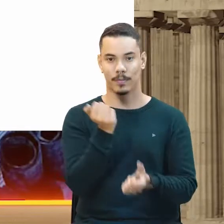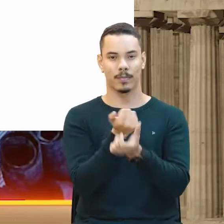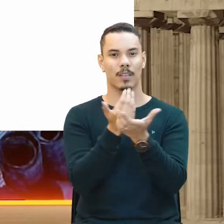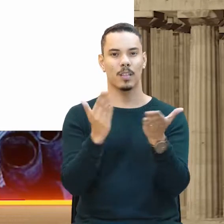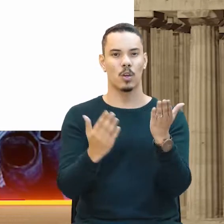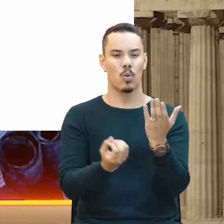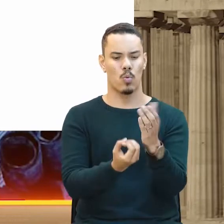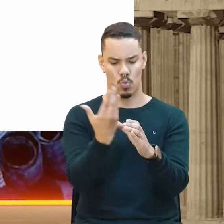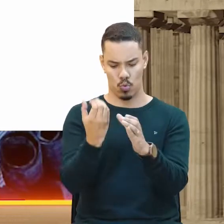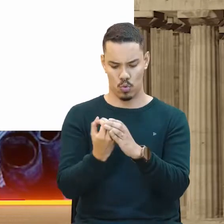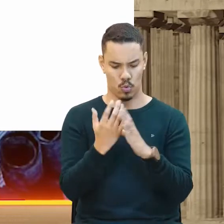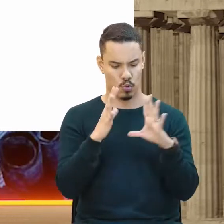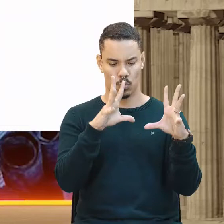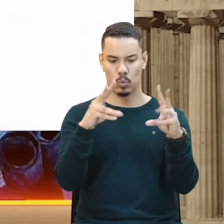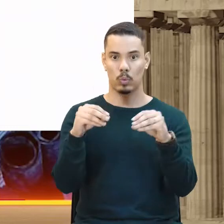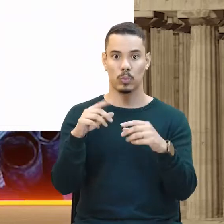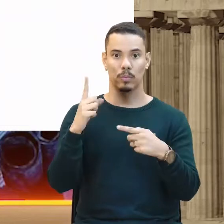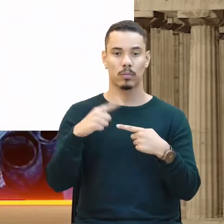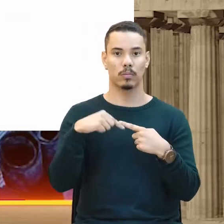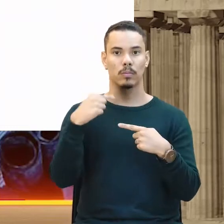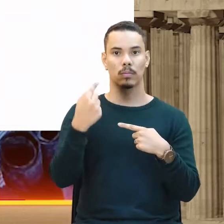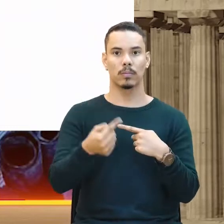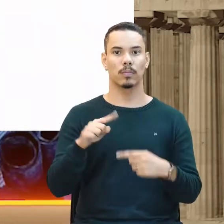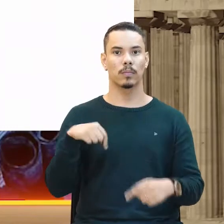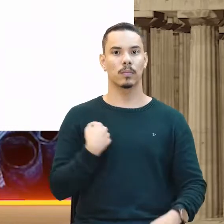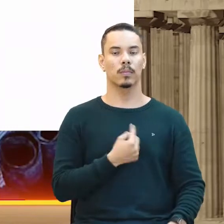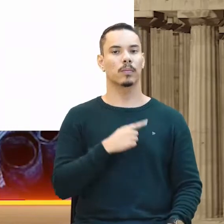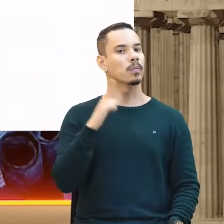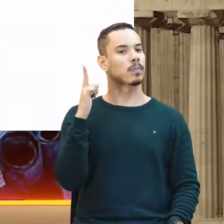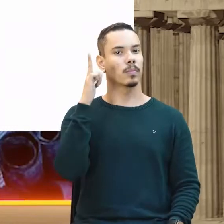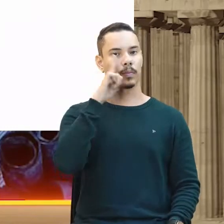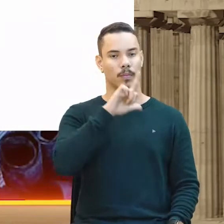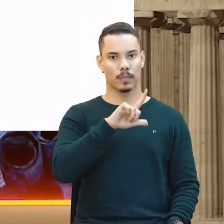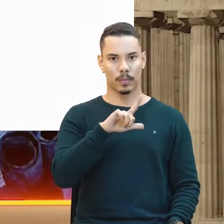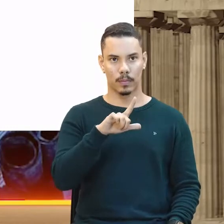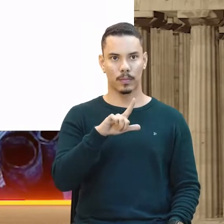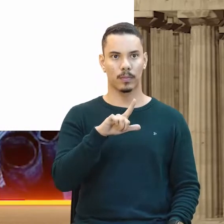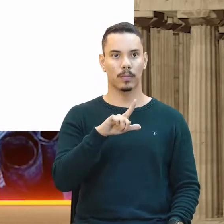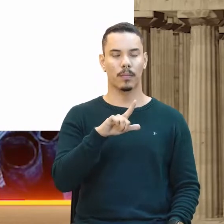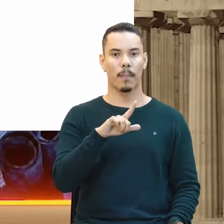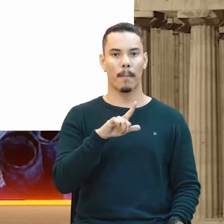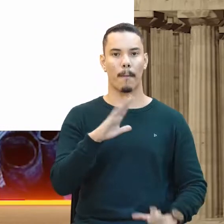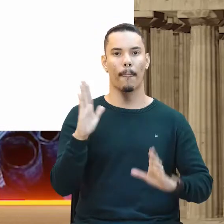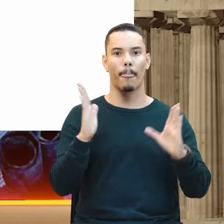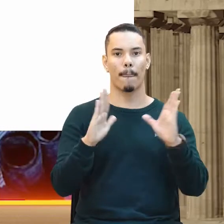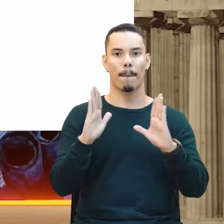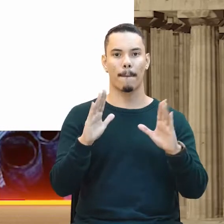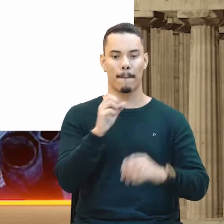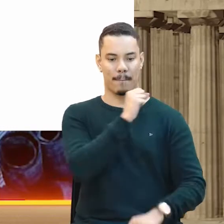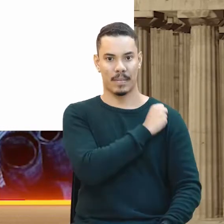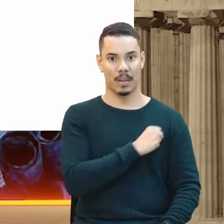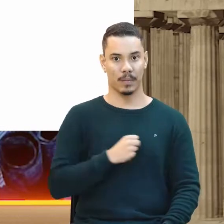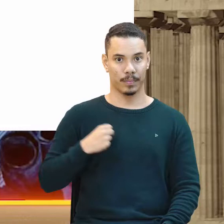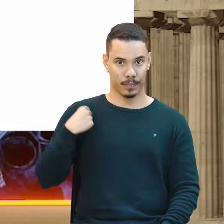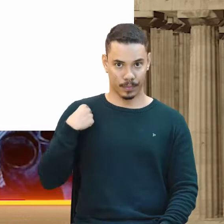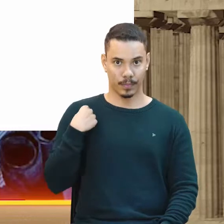tudo, aí que depois nós fomos para o período socrático, que temos Sócrates, Platão e